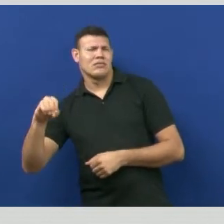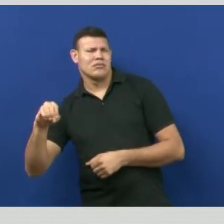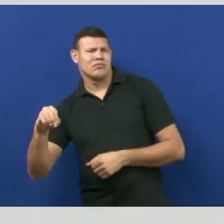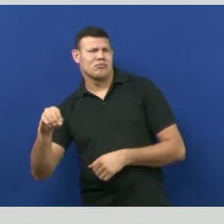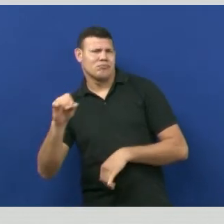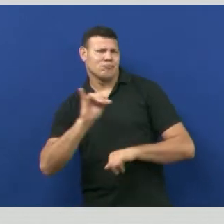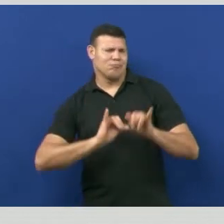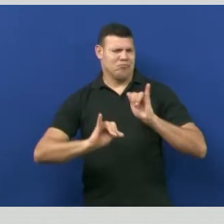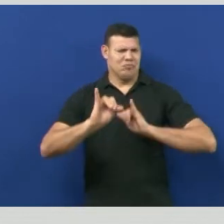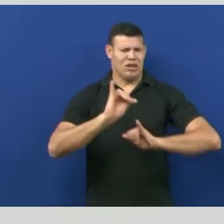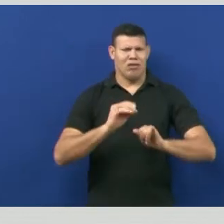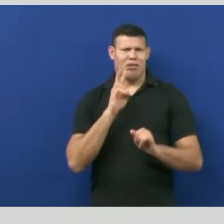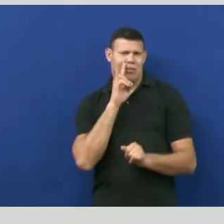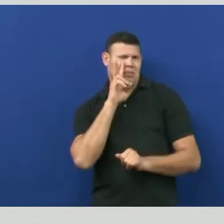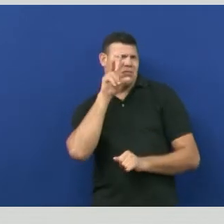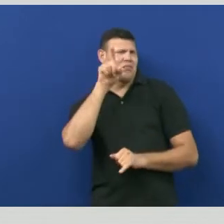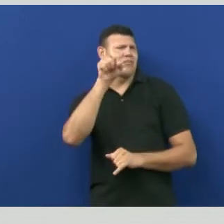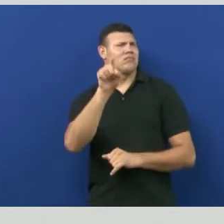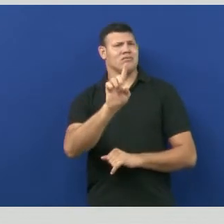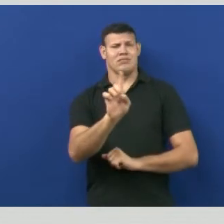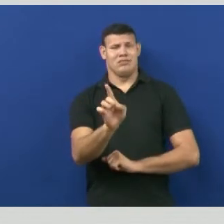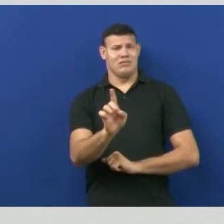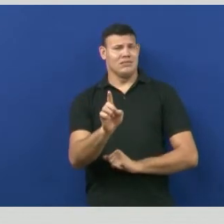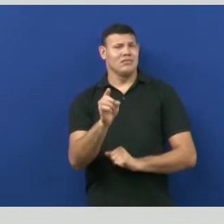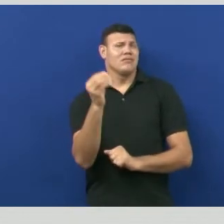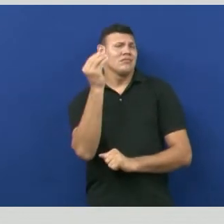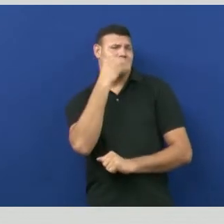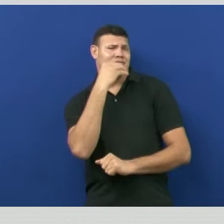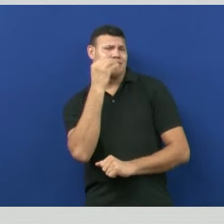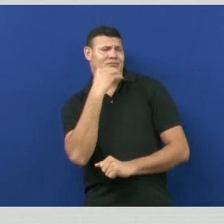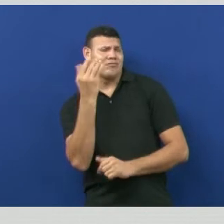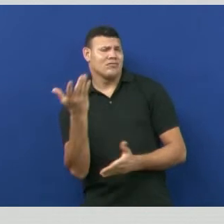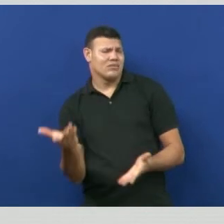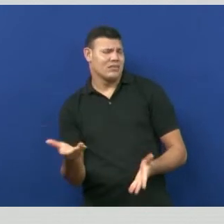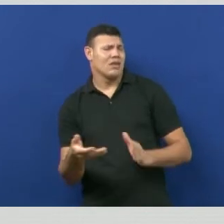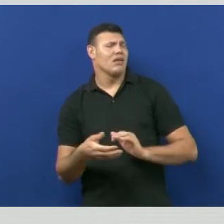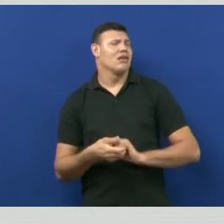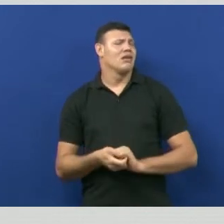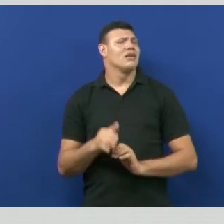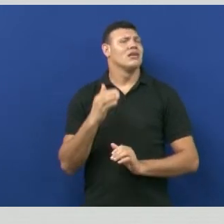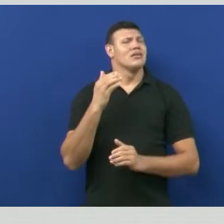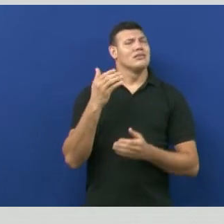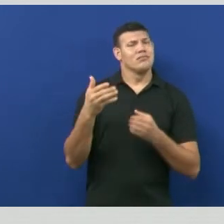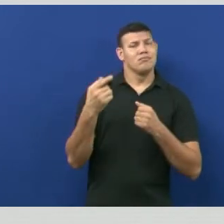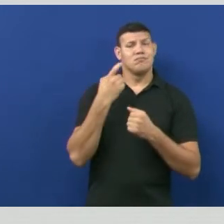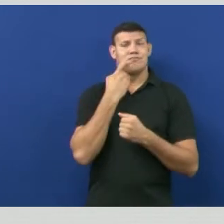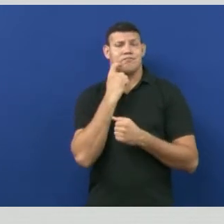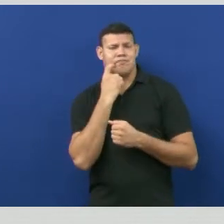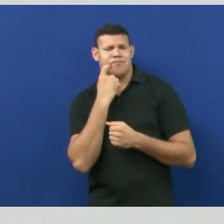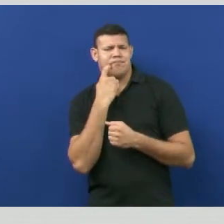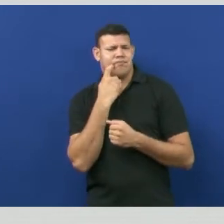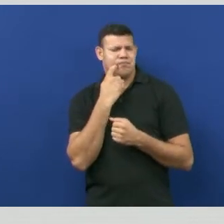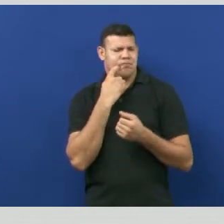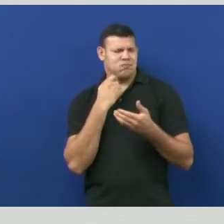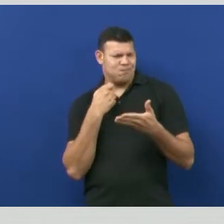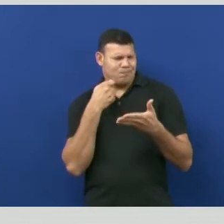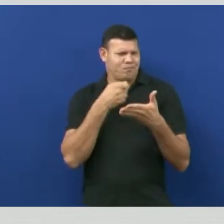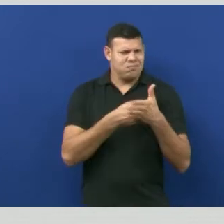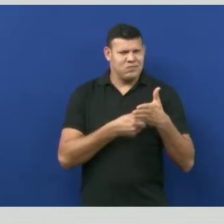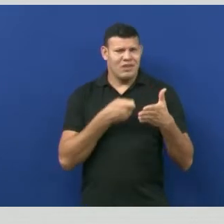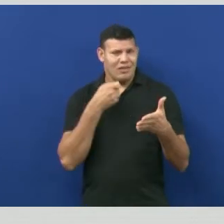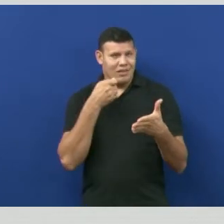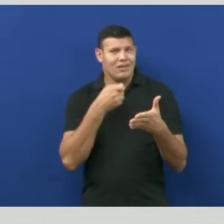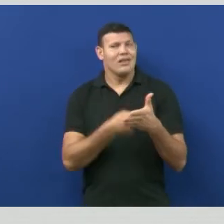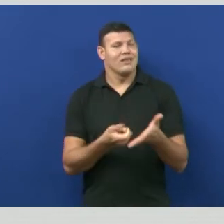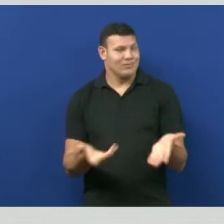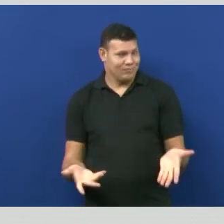elemento forte, então assim ele é dominado pelo ácido. O ácido clorídrico já é